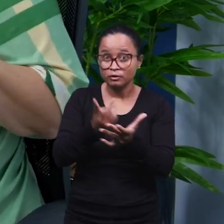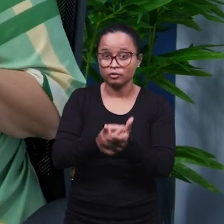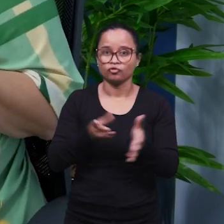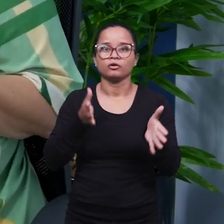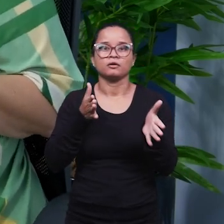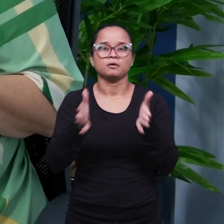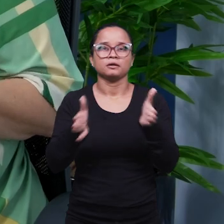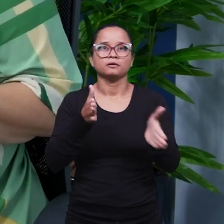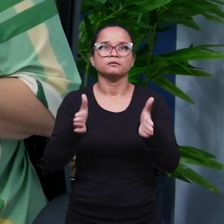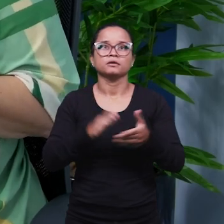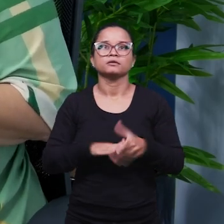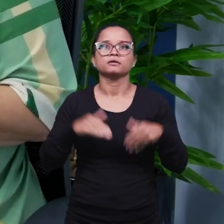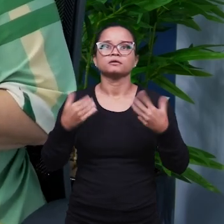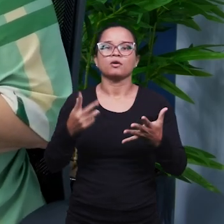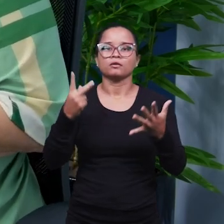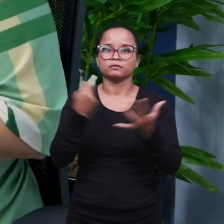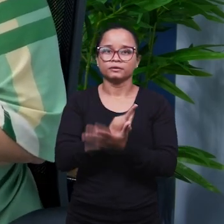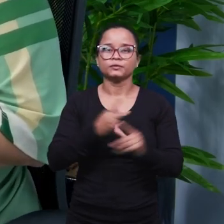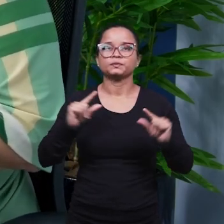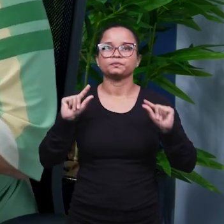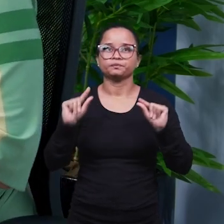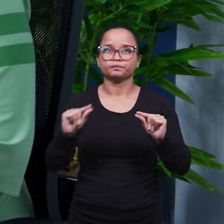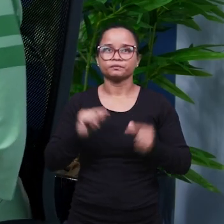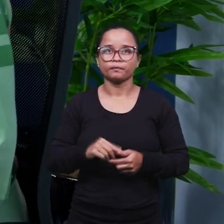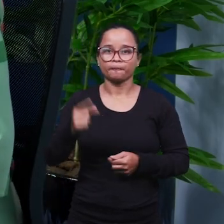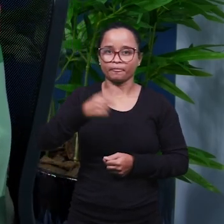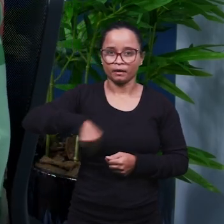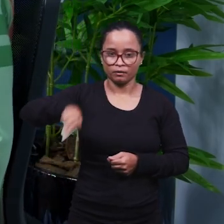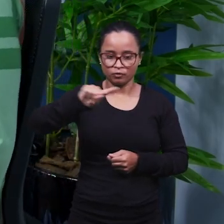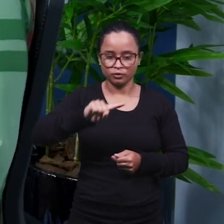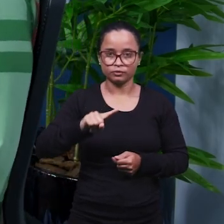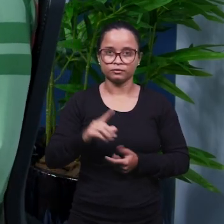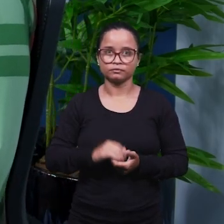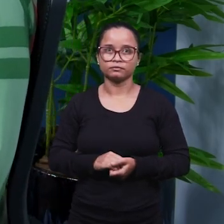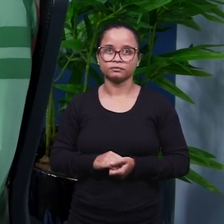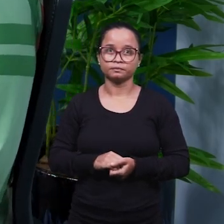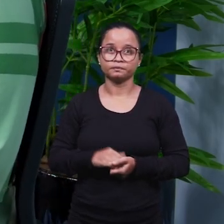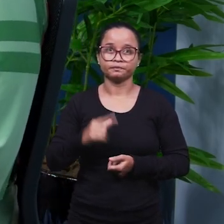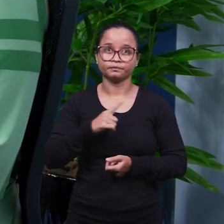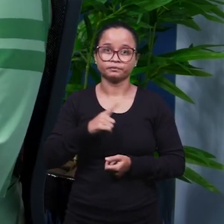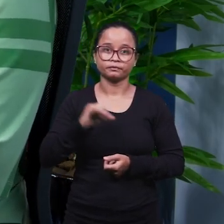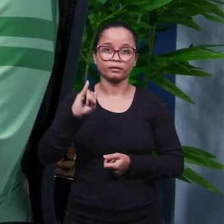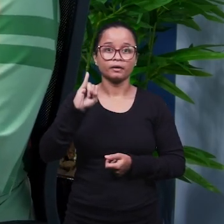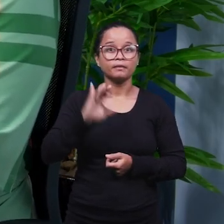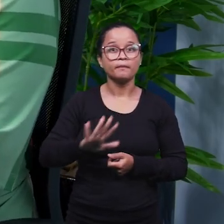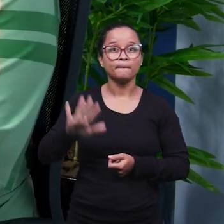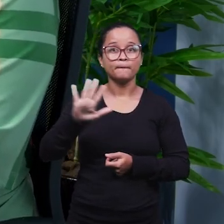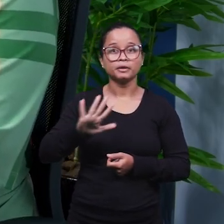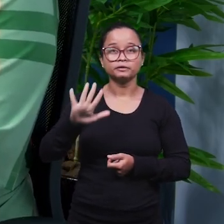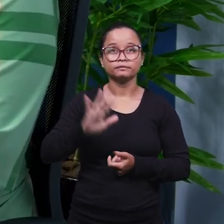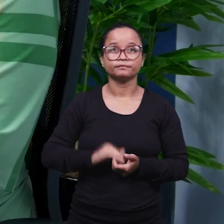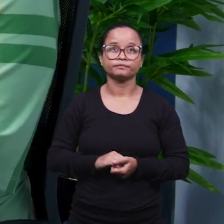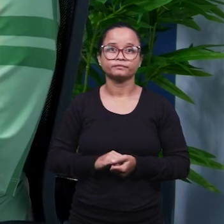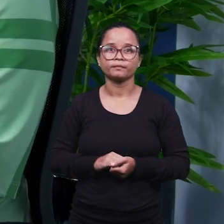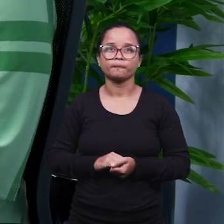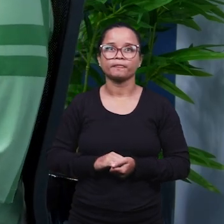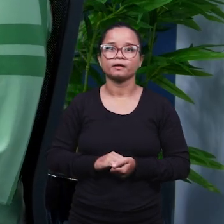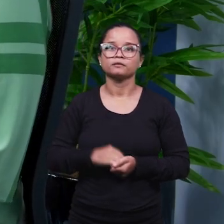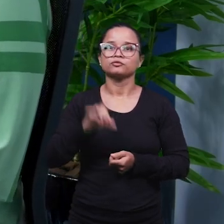na acessibilidade. O que acontece? Quando nós colocamos a imagem, nós estamos